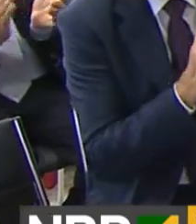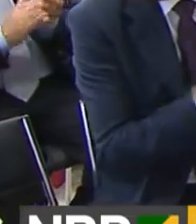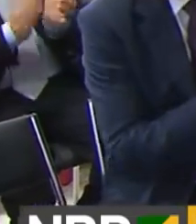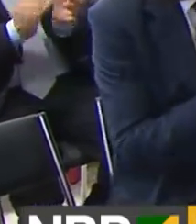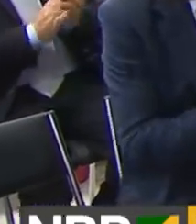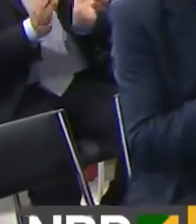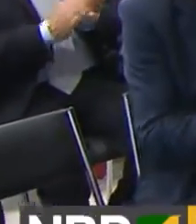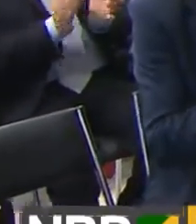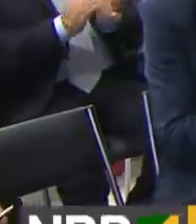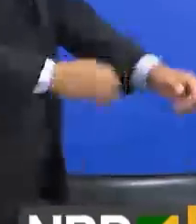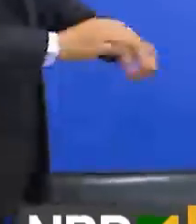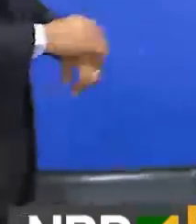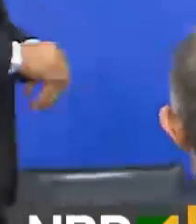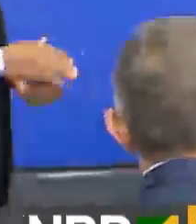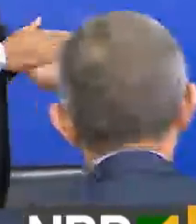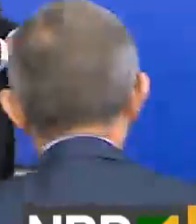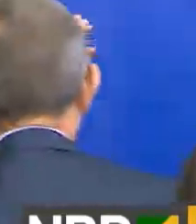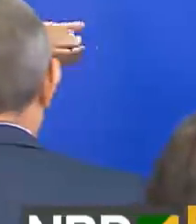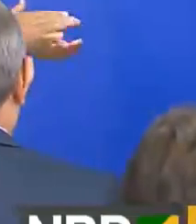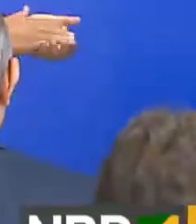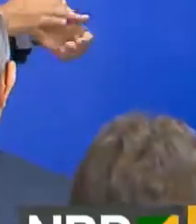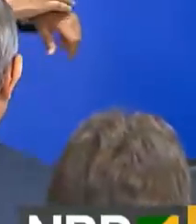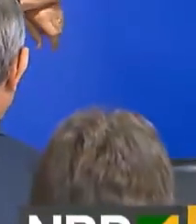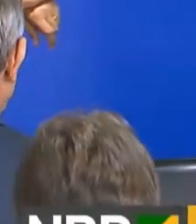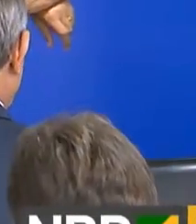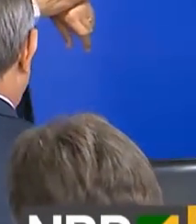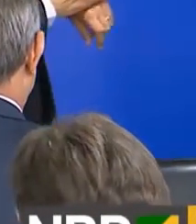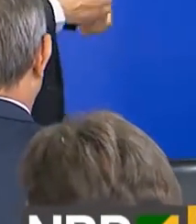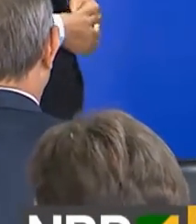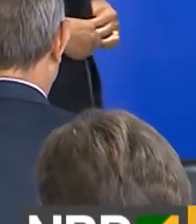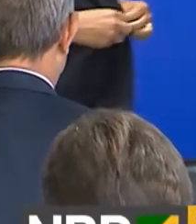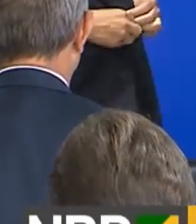está encerrada essa cerimônia